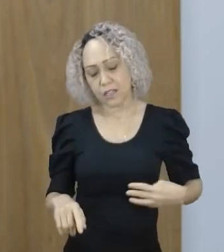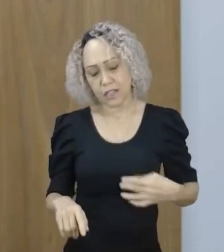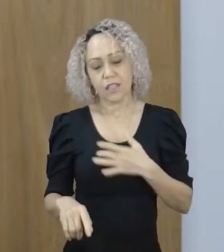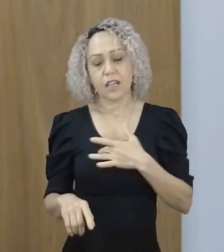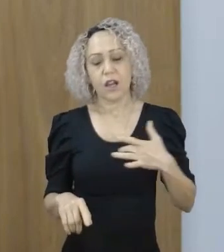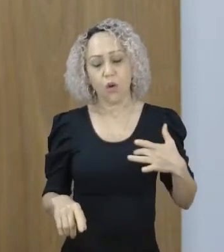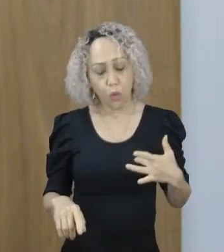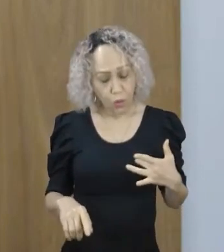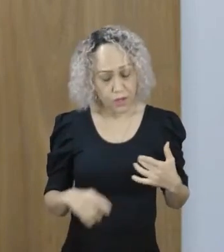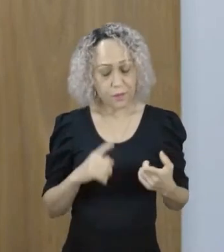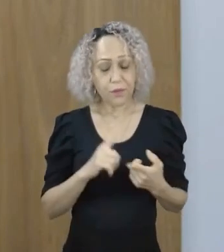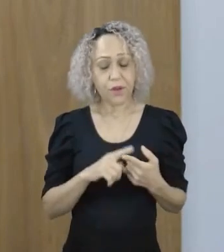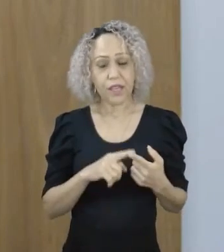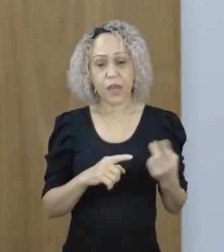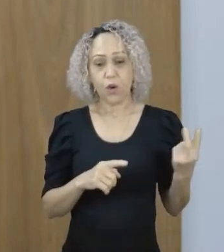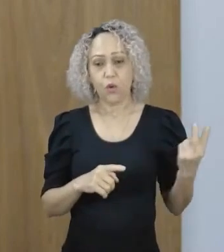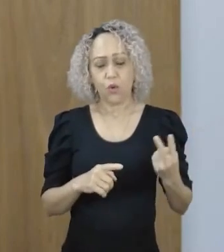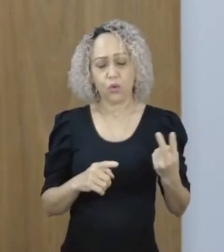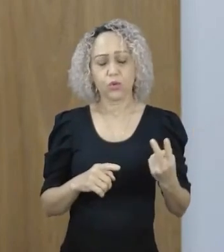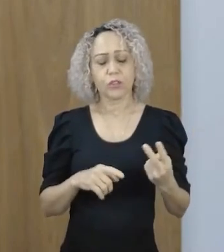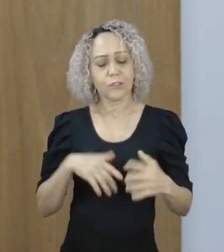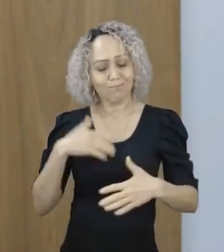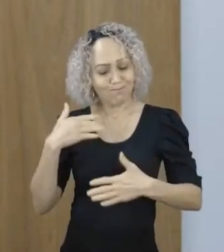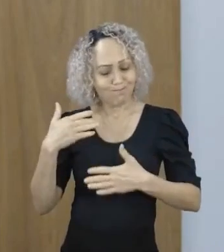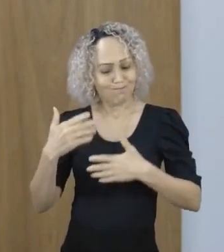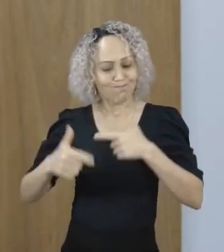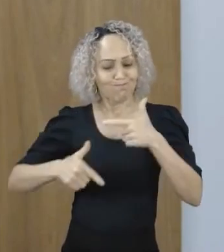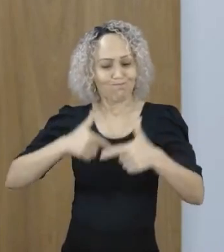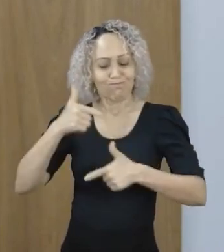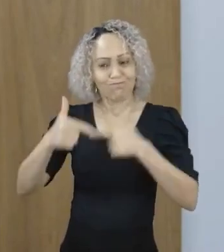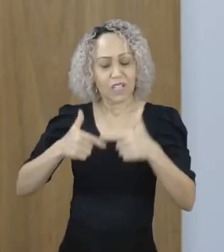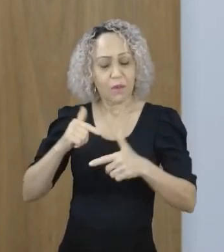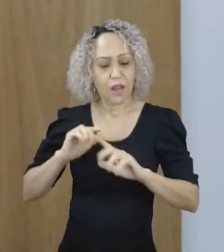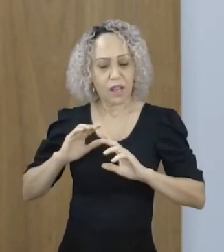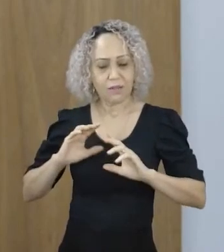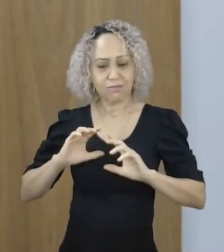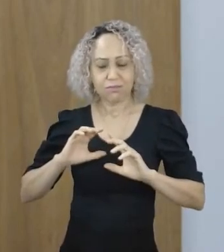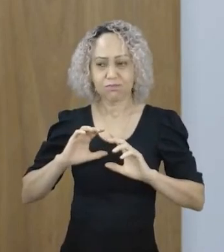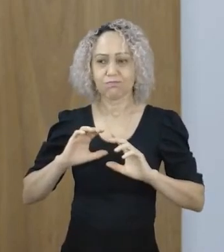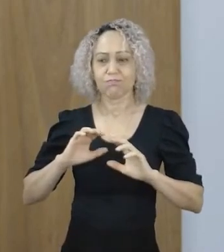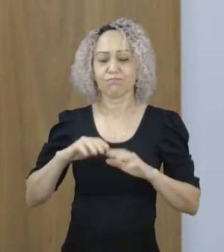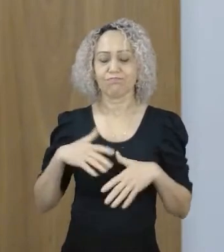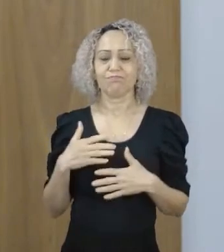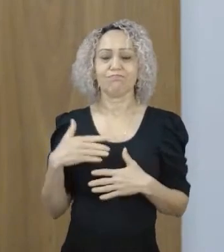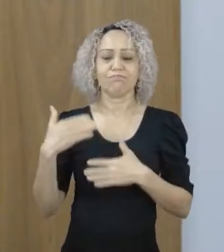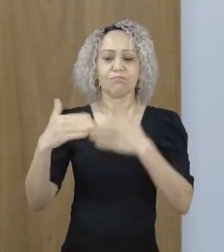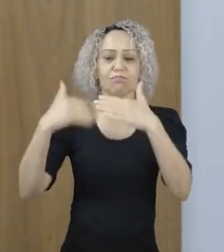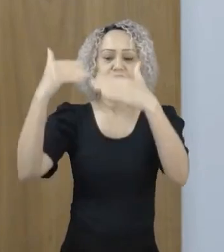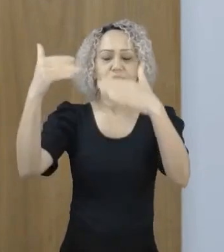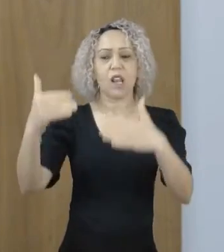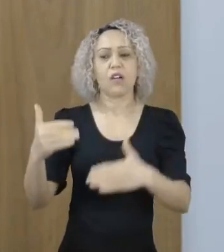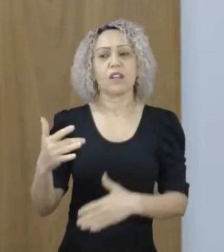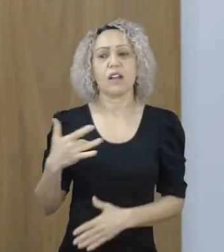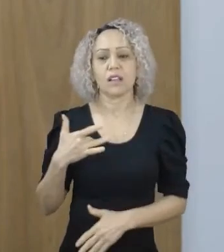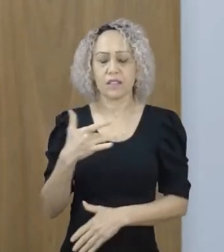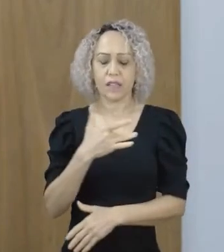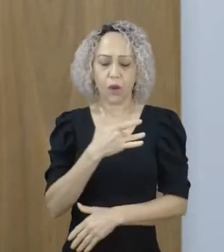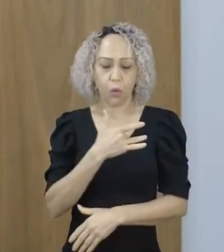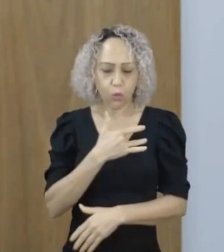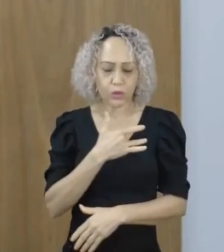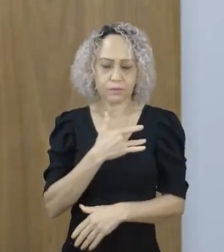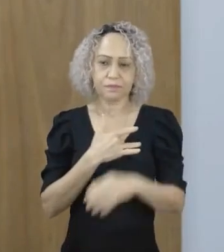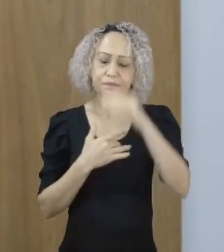a recuperar. E vou aproveitar e pegar com você o tema da vacina, né? Claro. Porque comprar